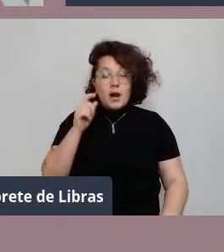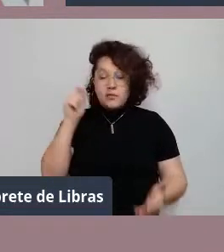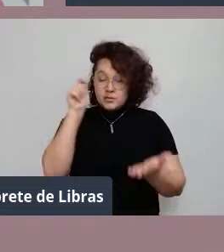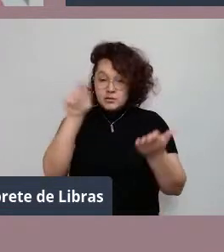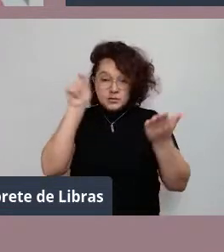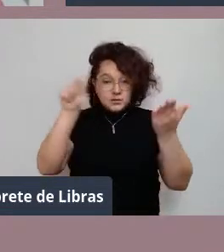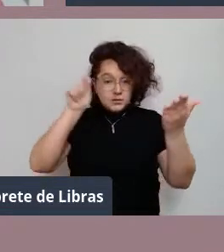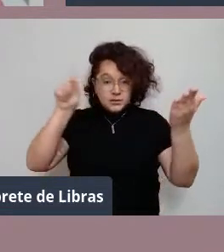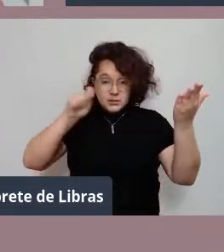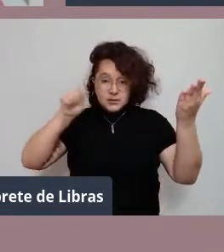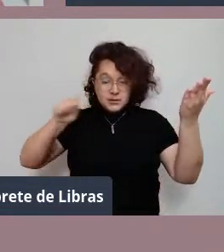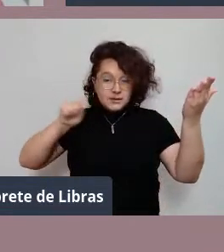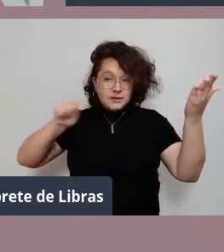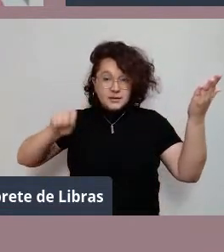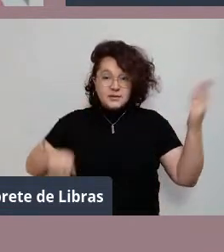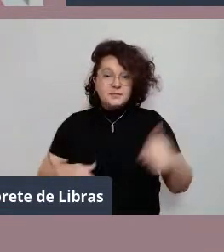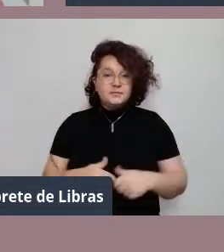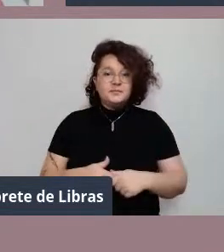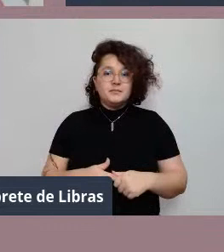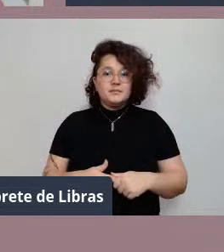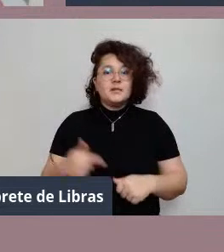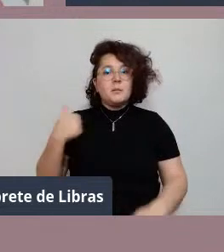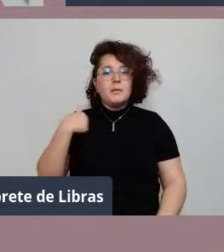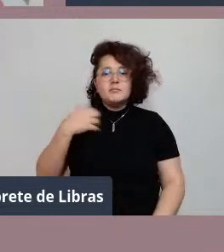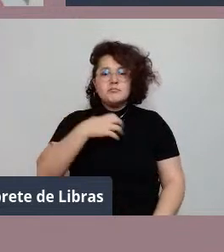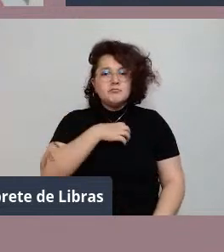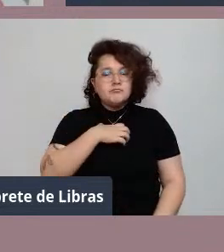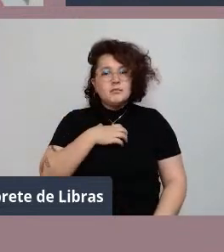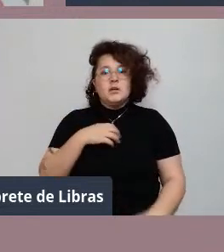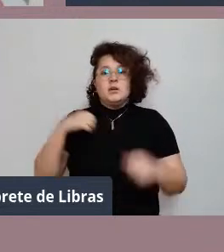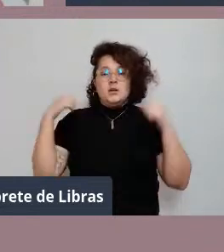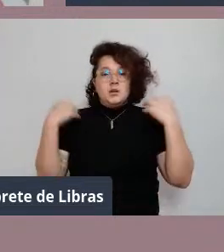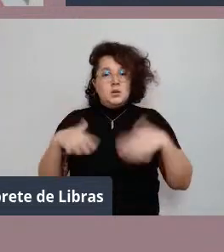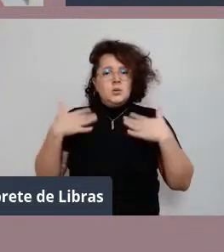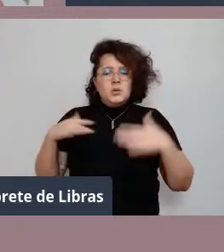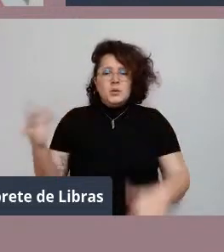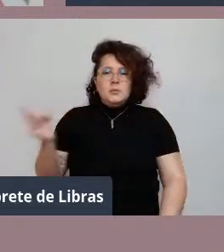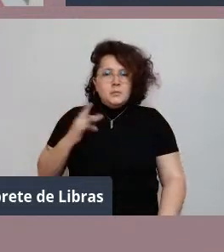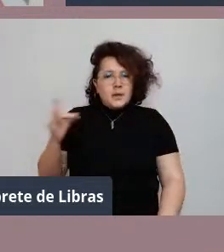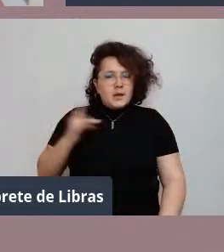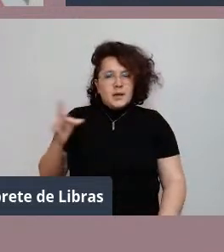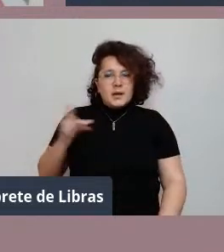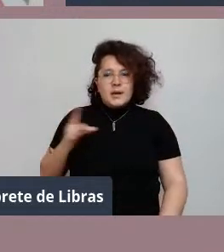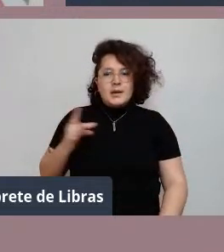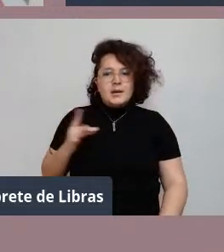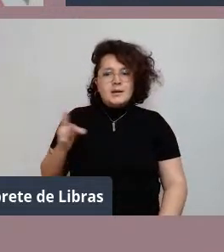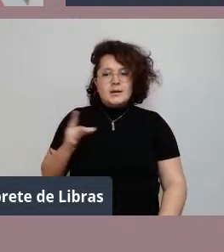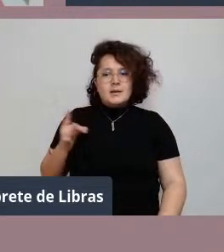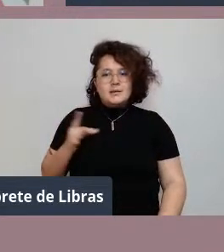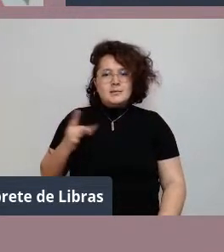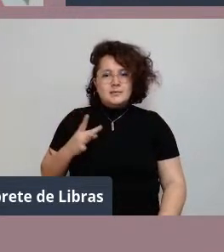enquanto estava. Mas eu estava apavorada, eu fiquei com muito medo dela, porque,